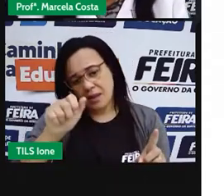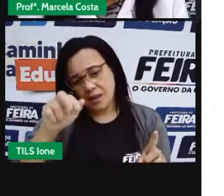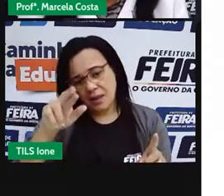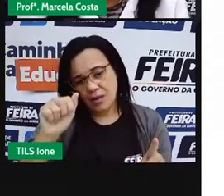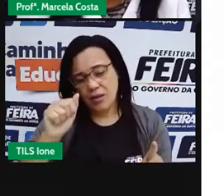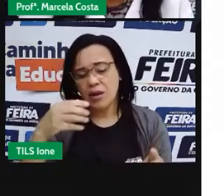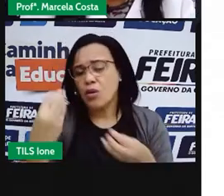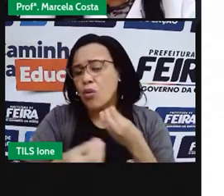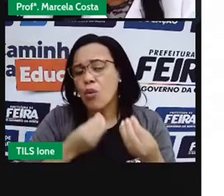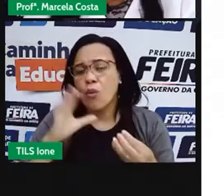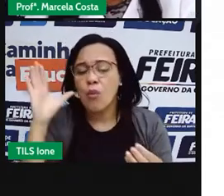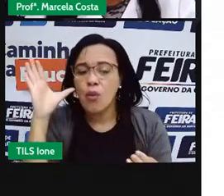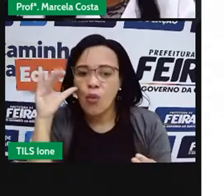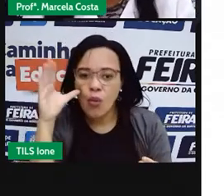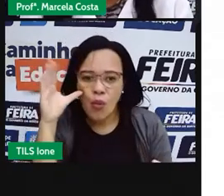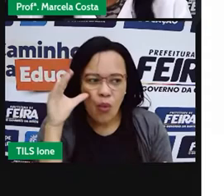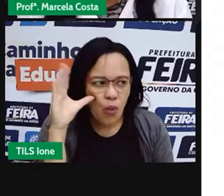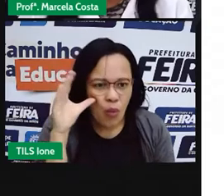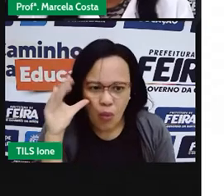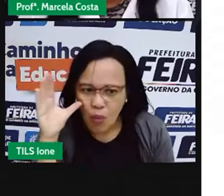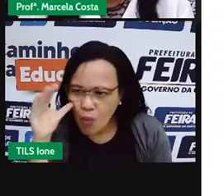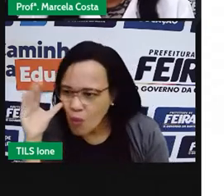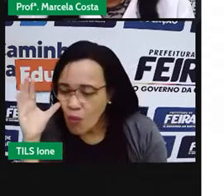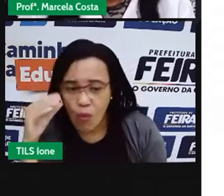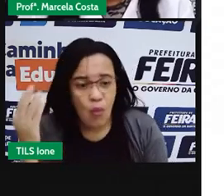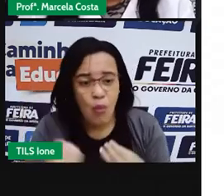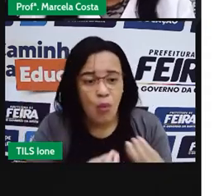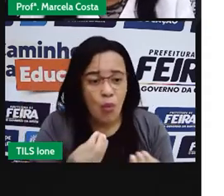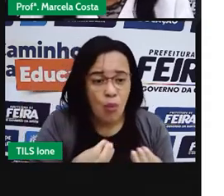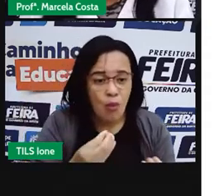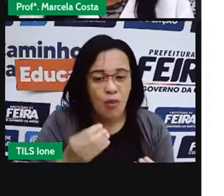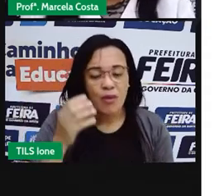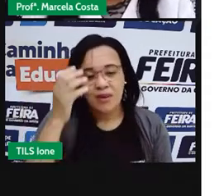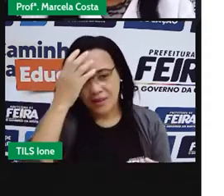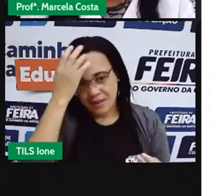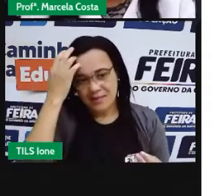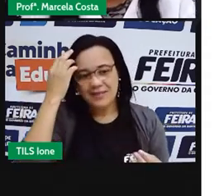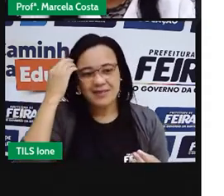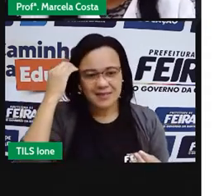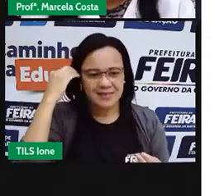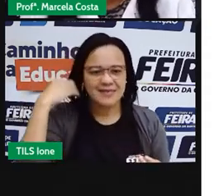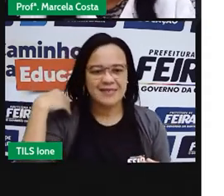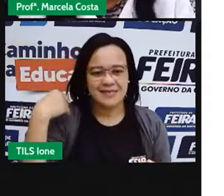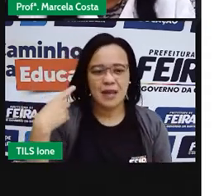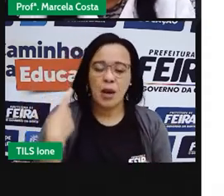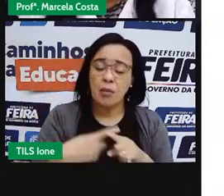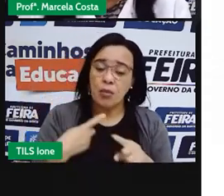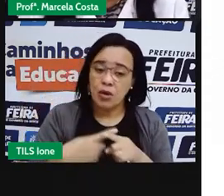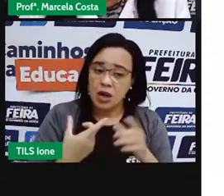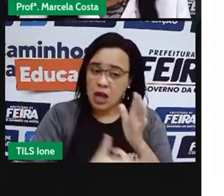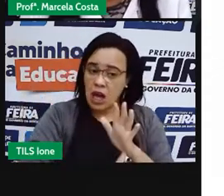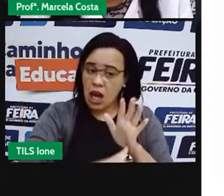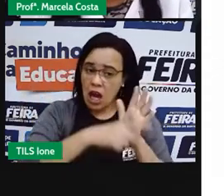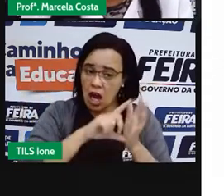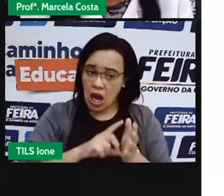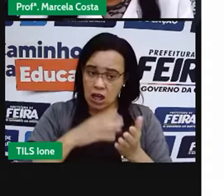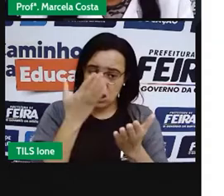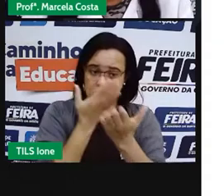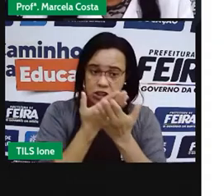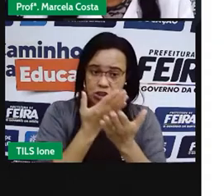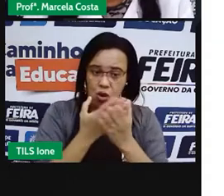princesas soltam ou não soltam sim, por causa de uma briga que aconteceu na escola e um